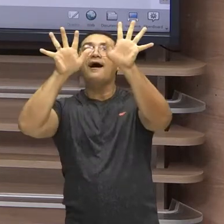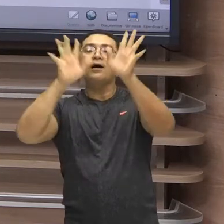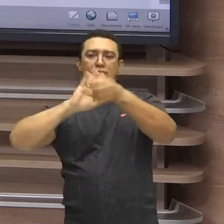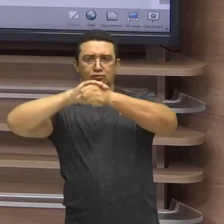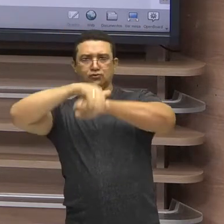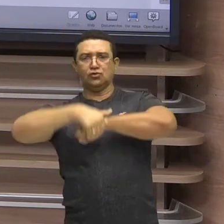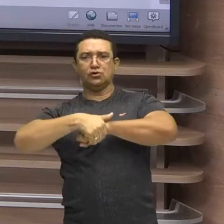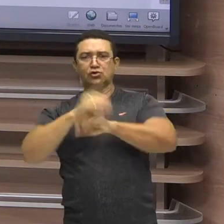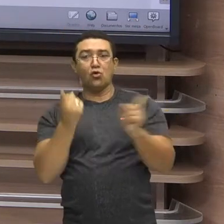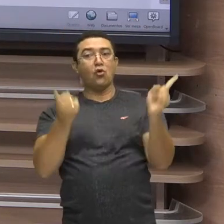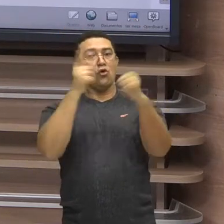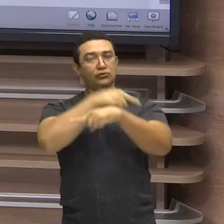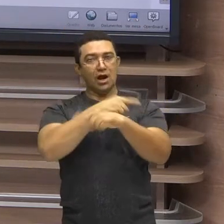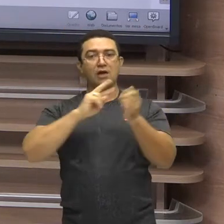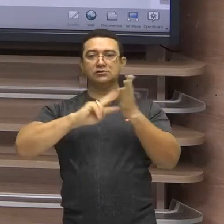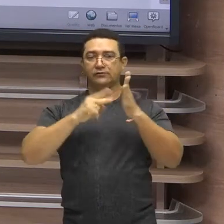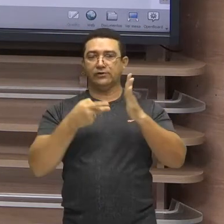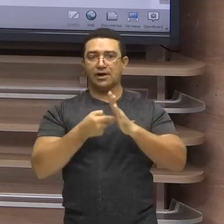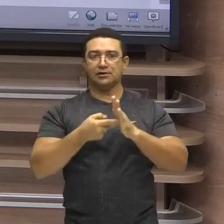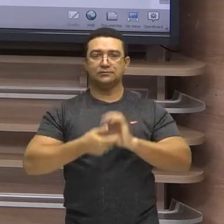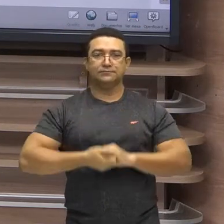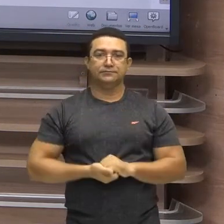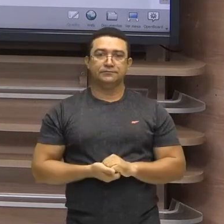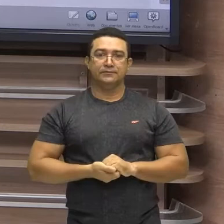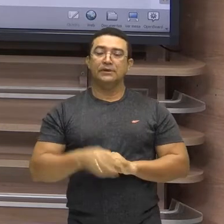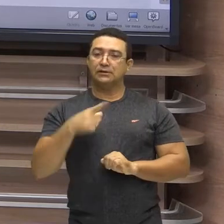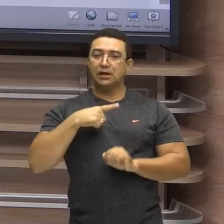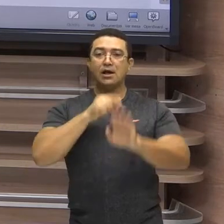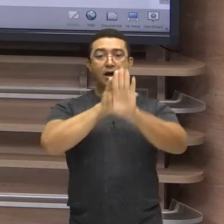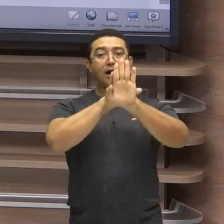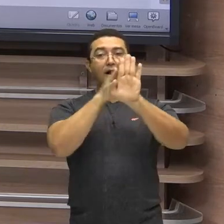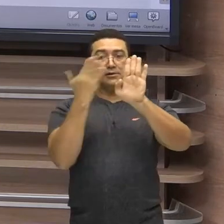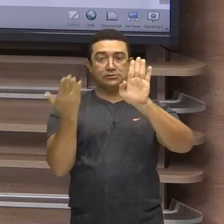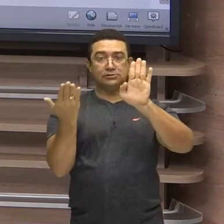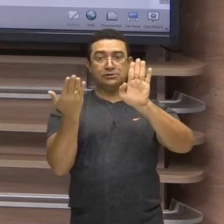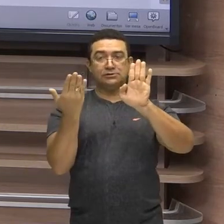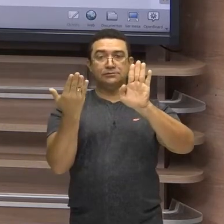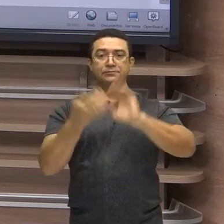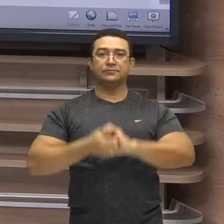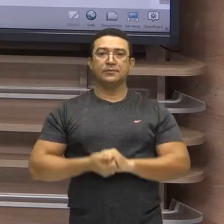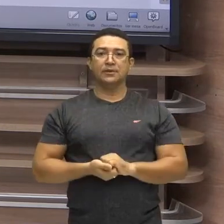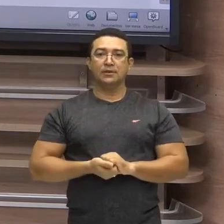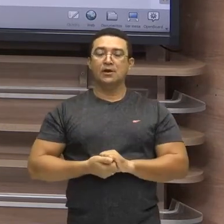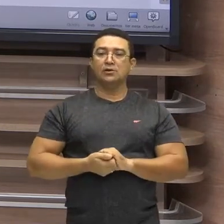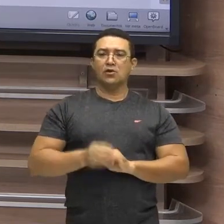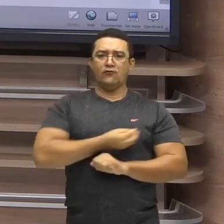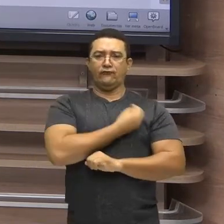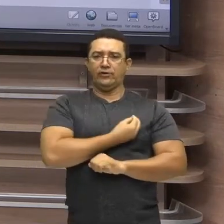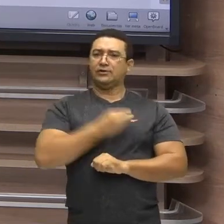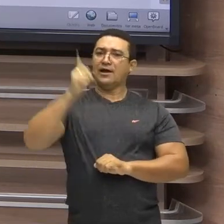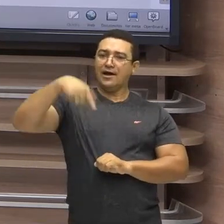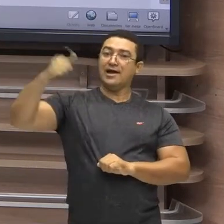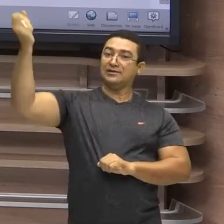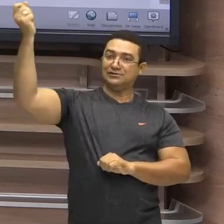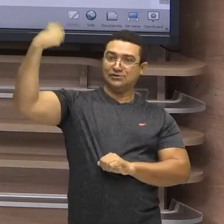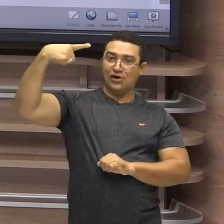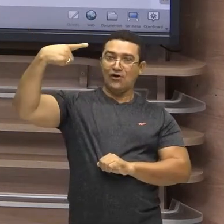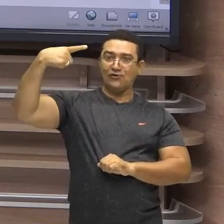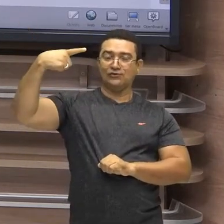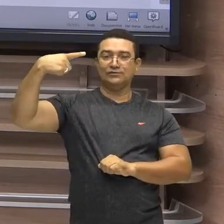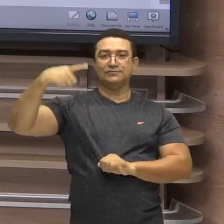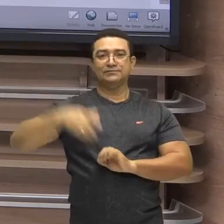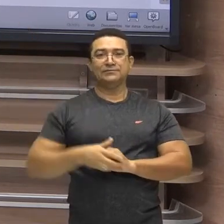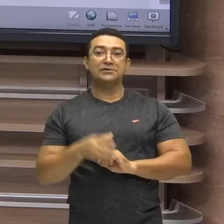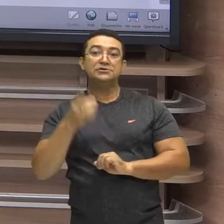dessa intencionalidade tem sim uma antítese, porque o sol, né? A vida é o sol, configura